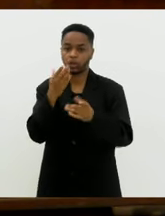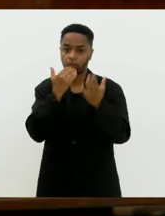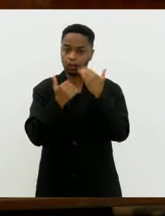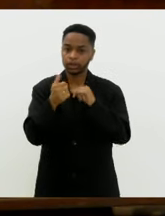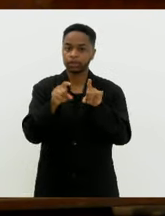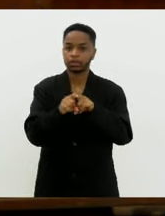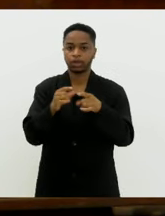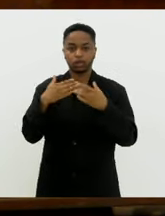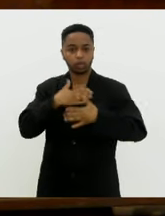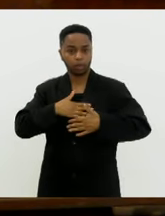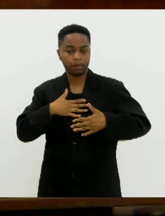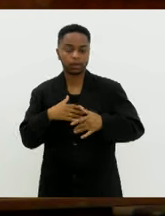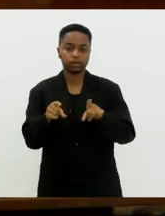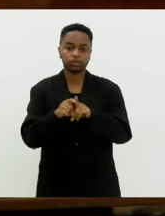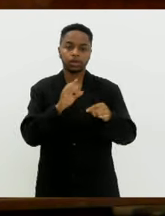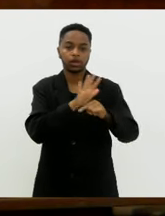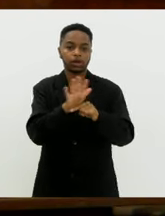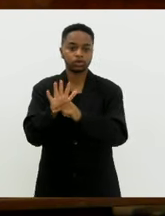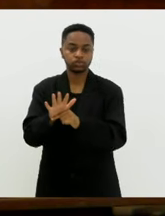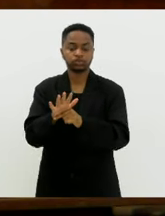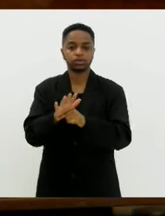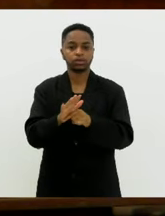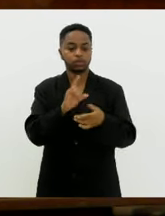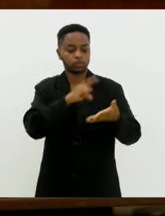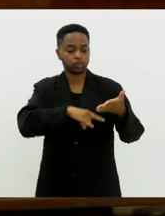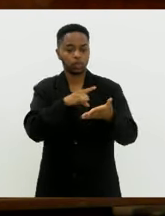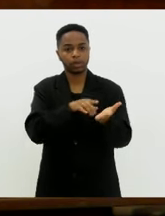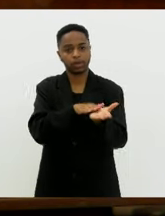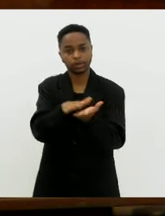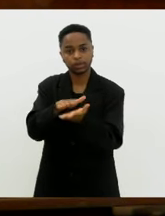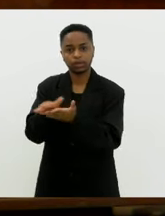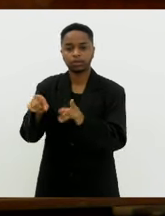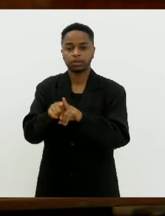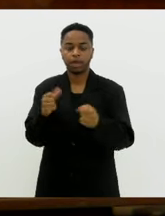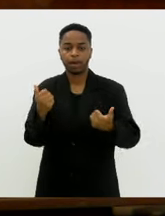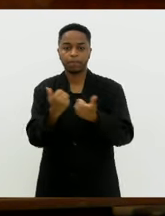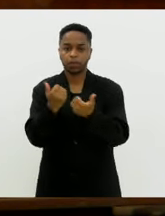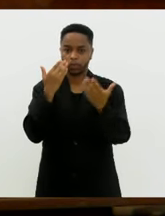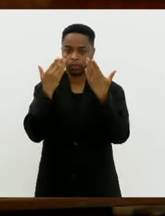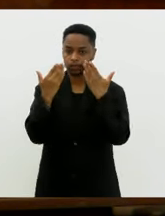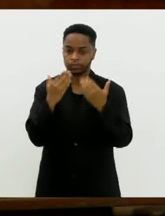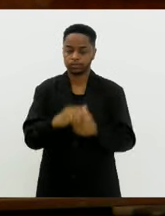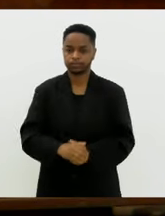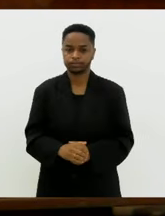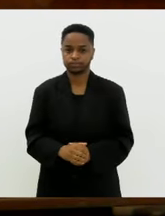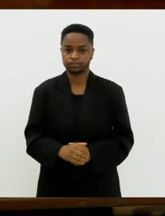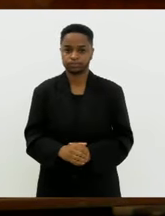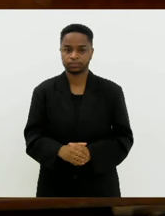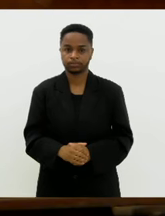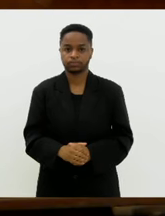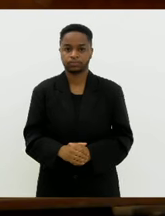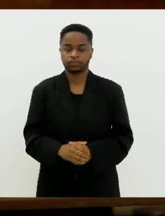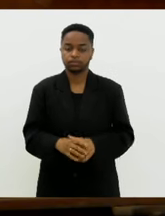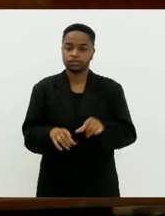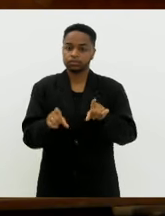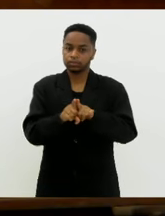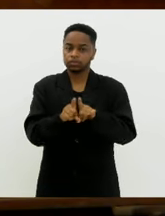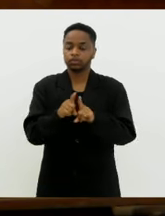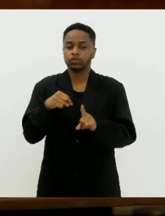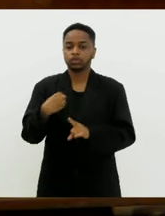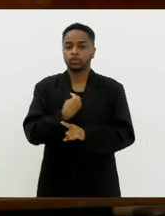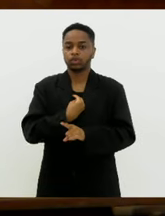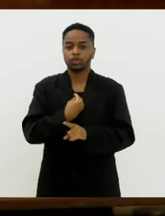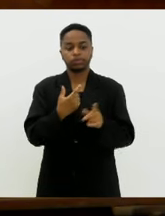de ajuda na emissão de documentos e também de apoio psicológico. Também merece o nosso reconhecimento